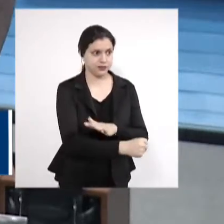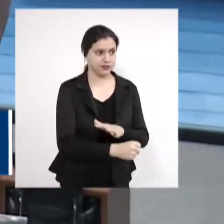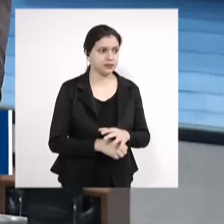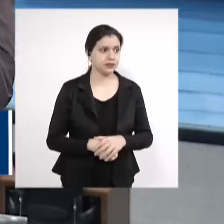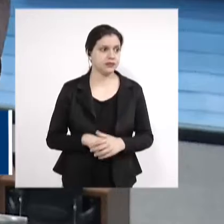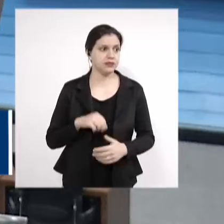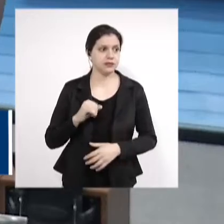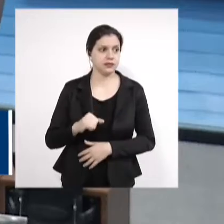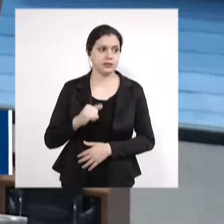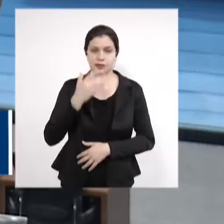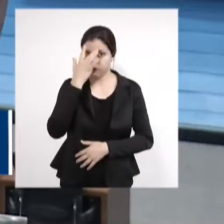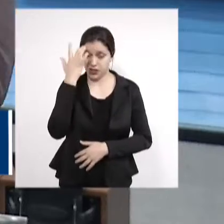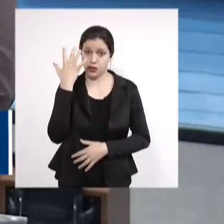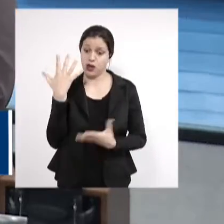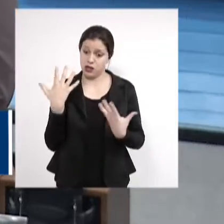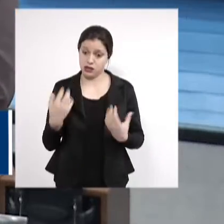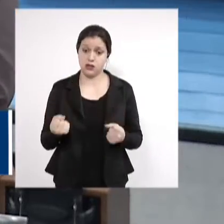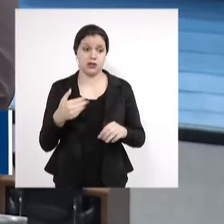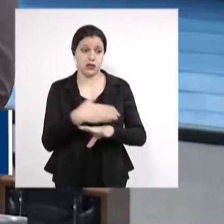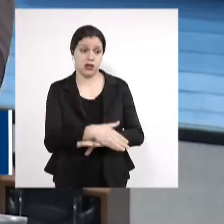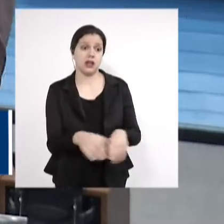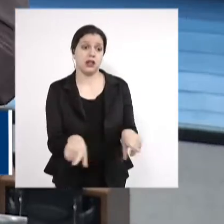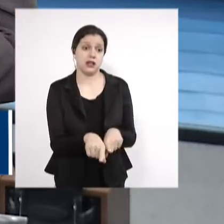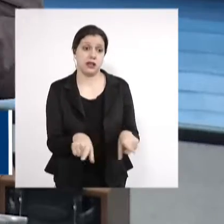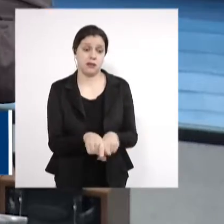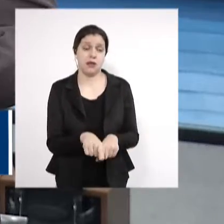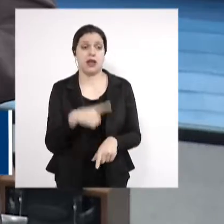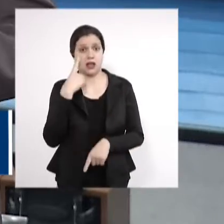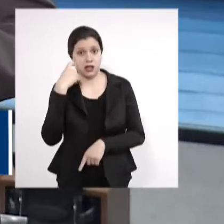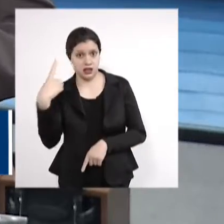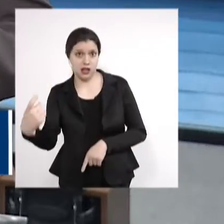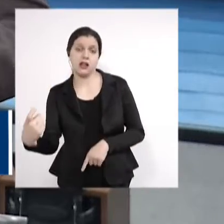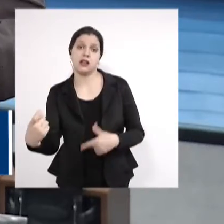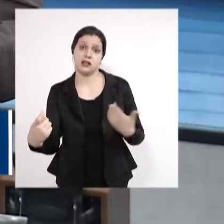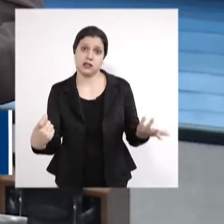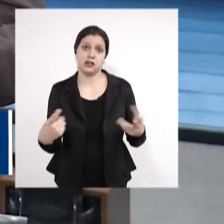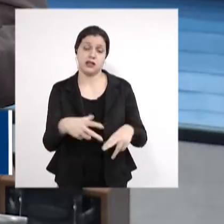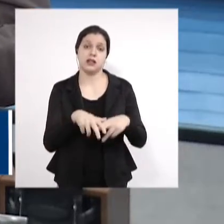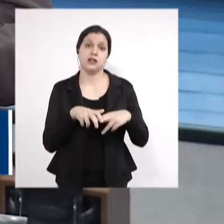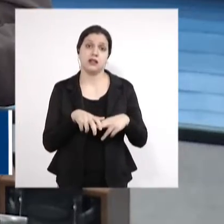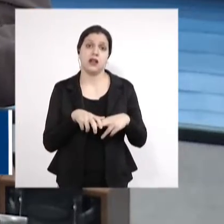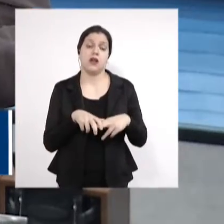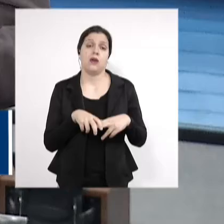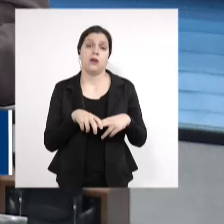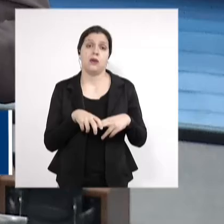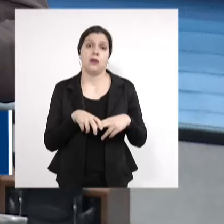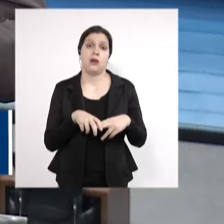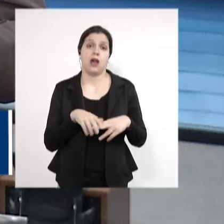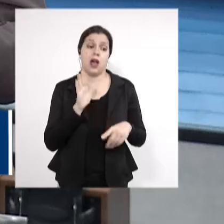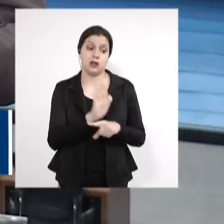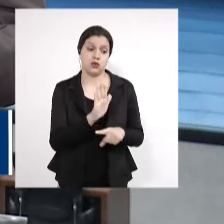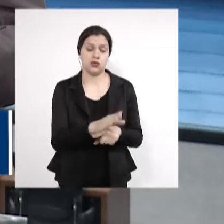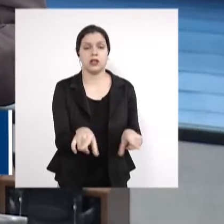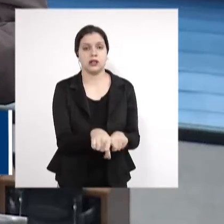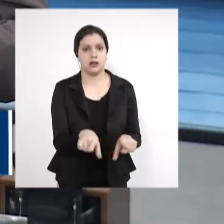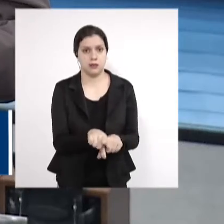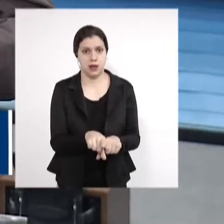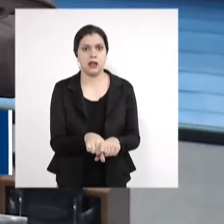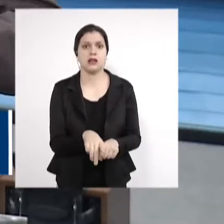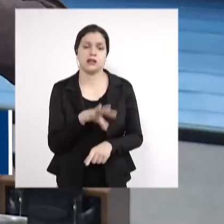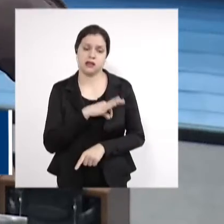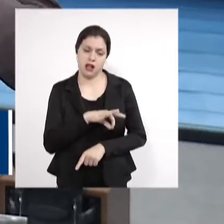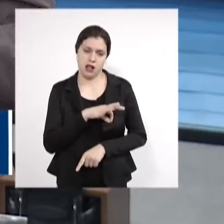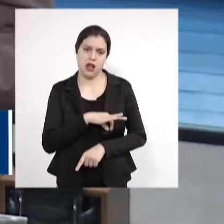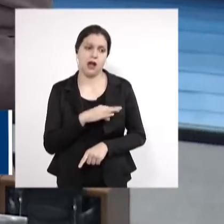outra cidade, que se ofereceu para ir lá, ela está tendo um interesse meu, então eu devo ajudá-la também. Então, esse foi o entendimento do Tribunal de